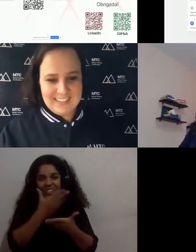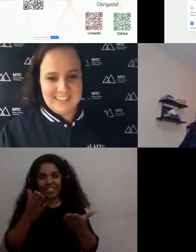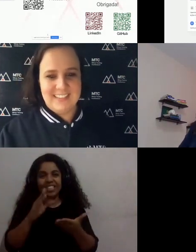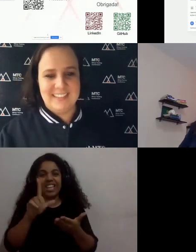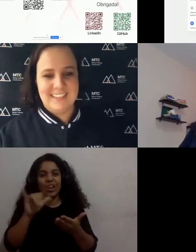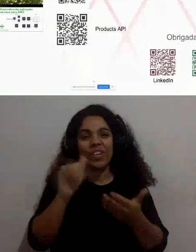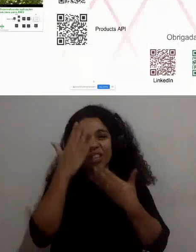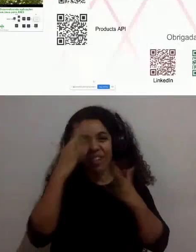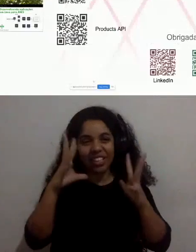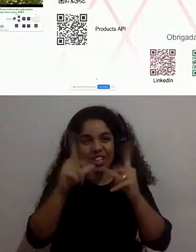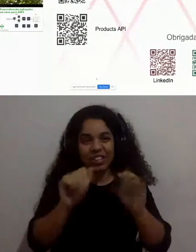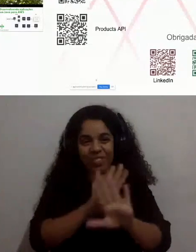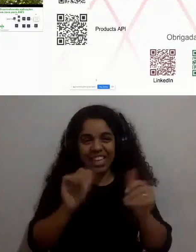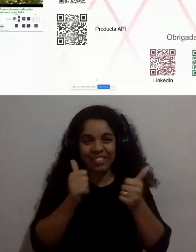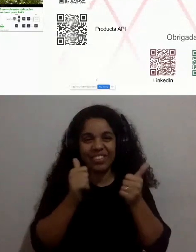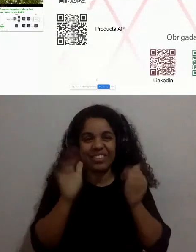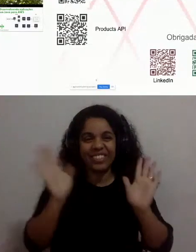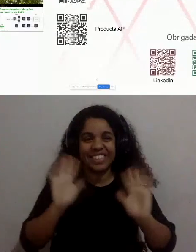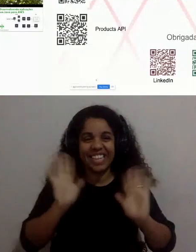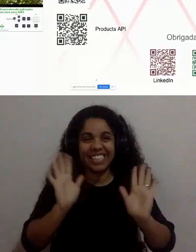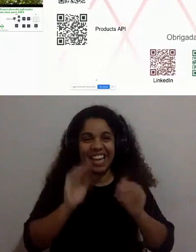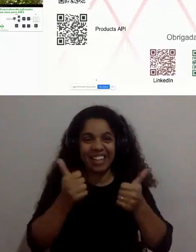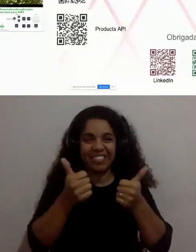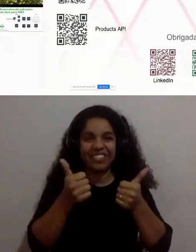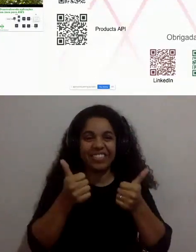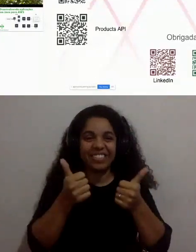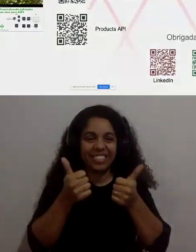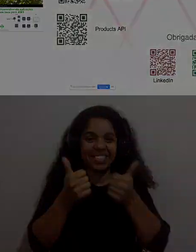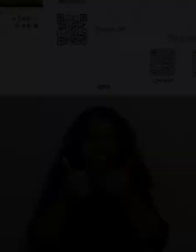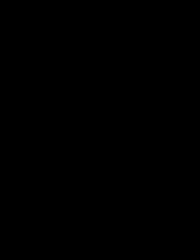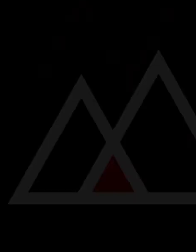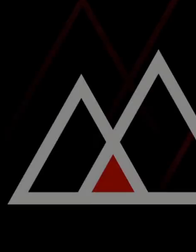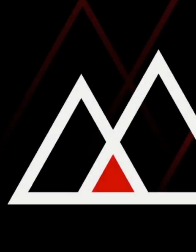você, Luísa. Obrigada a todo mundo aí, viu? Tchau. Tchau.